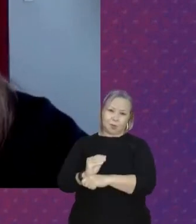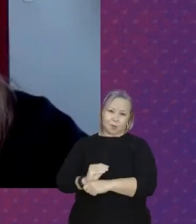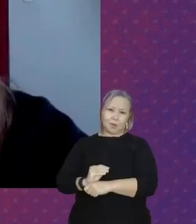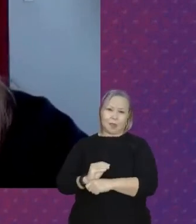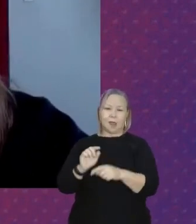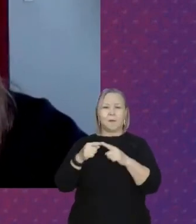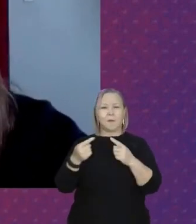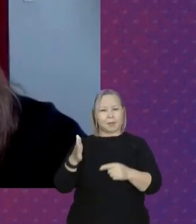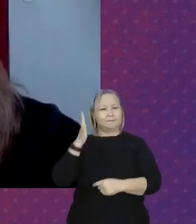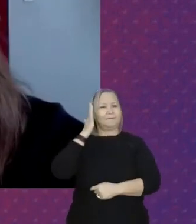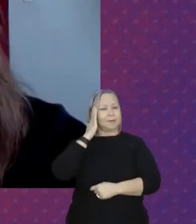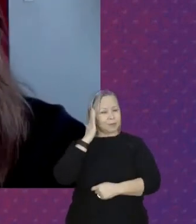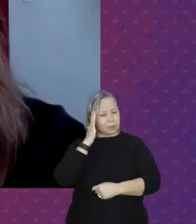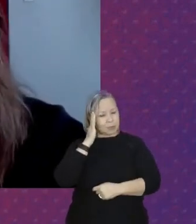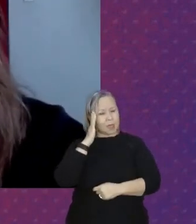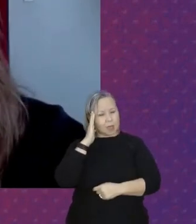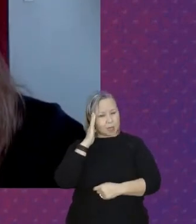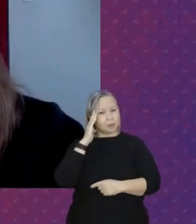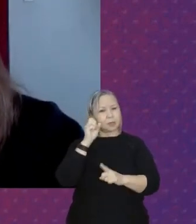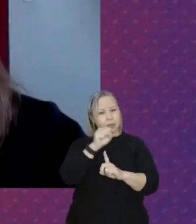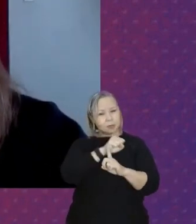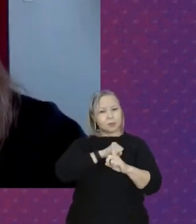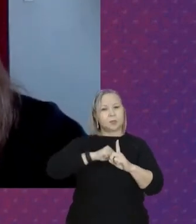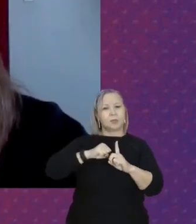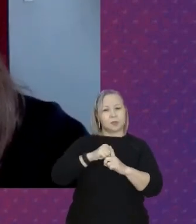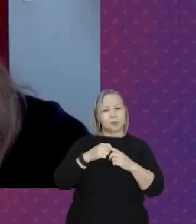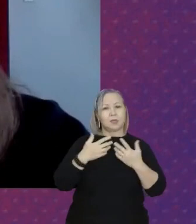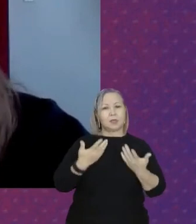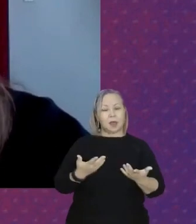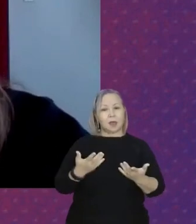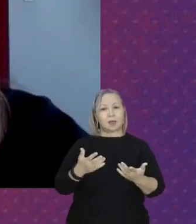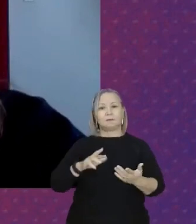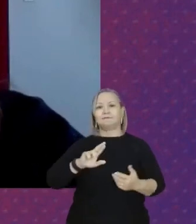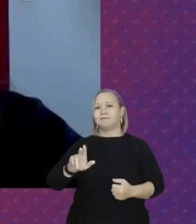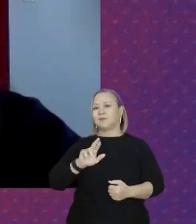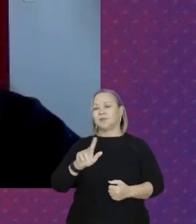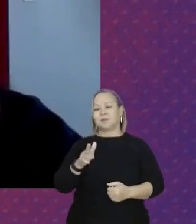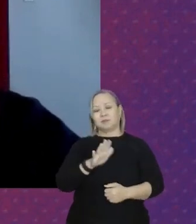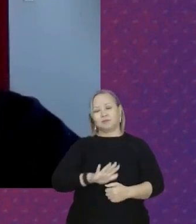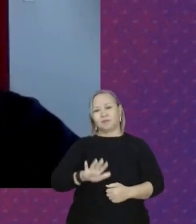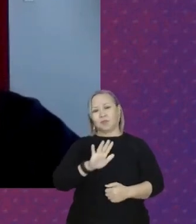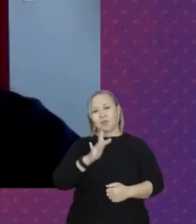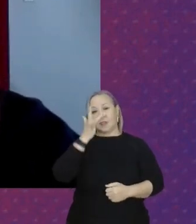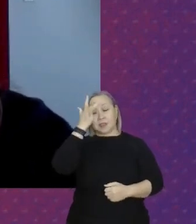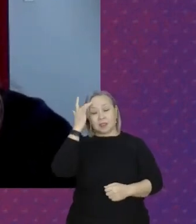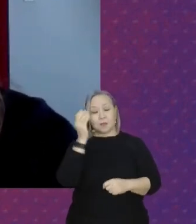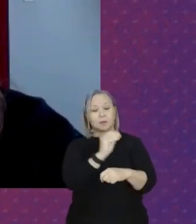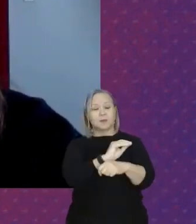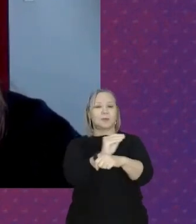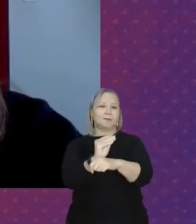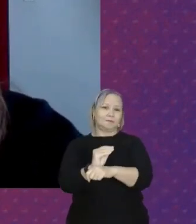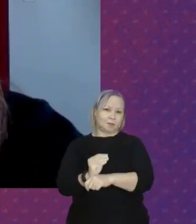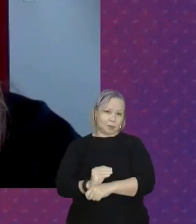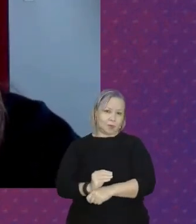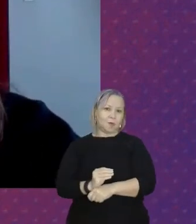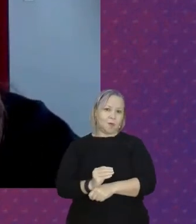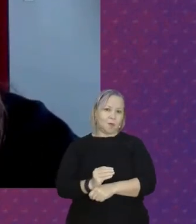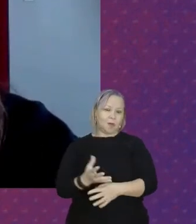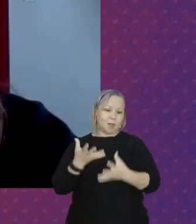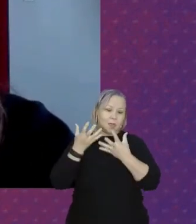mas a gente sabe que na nossa sociedade não são todas as pessoas que cuidam, que assumem